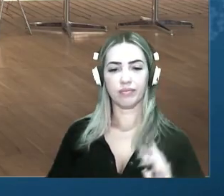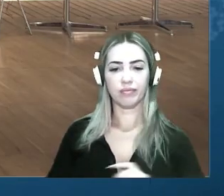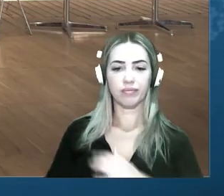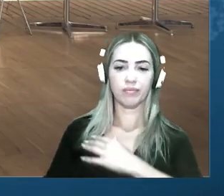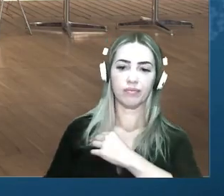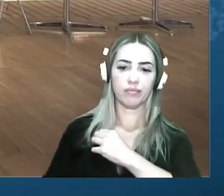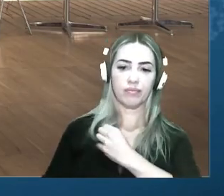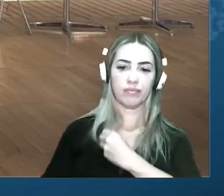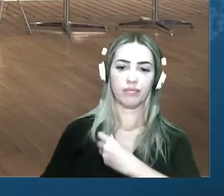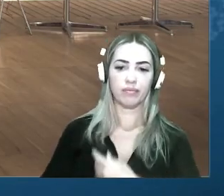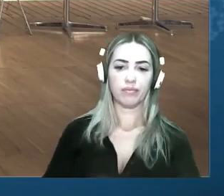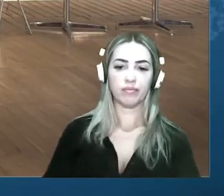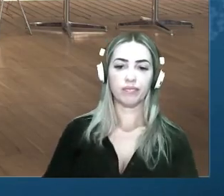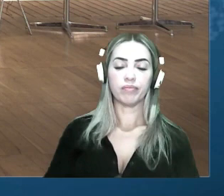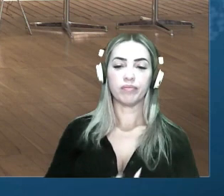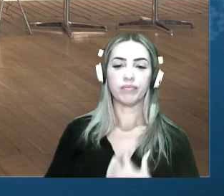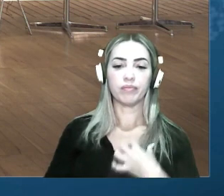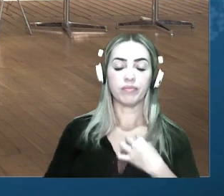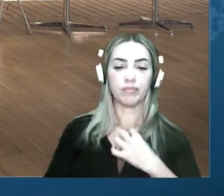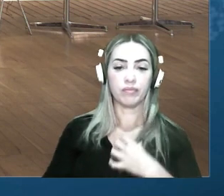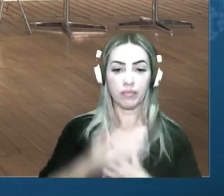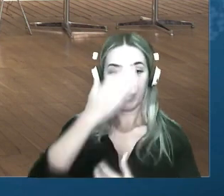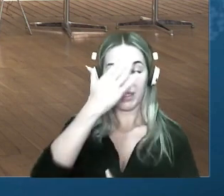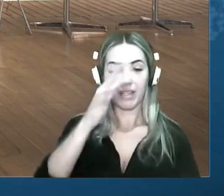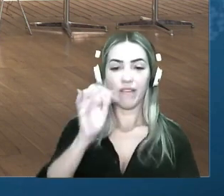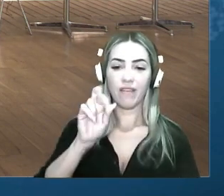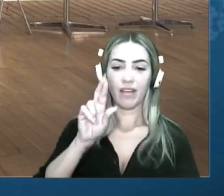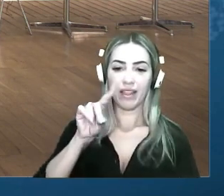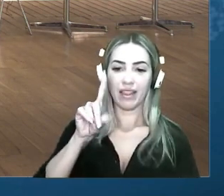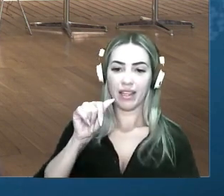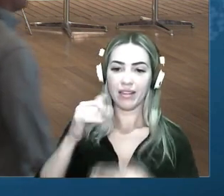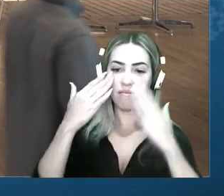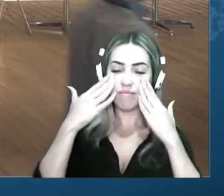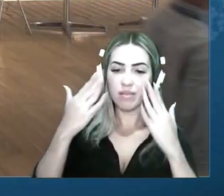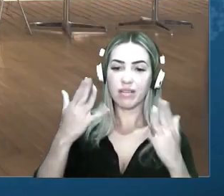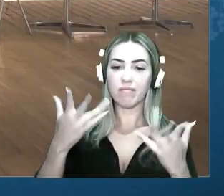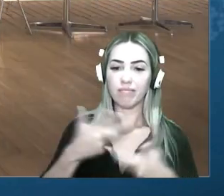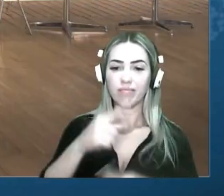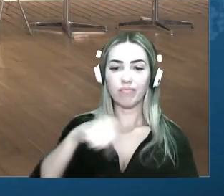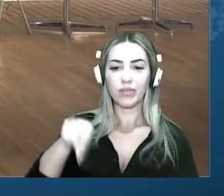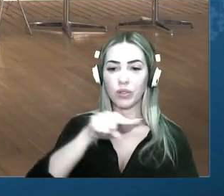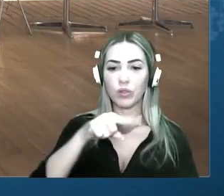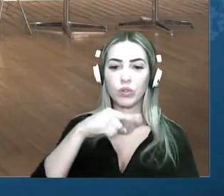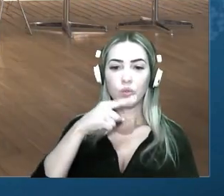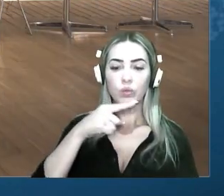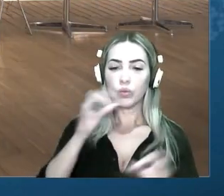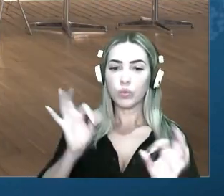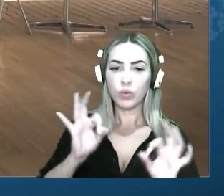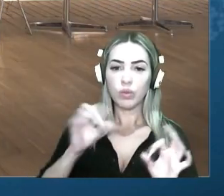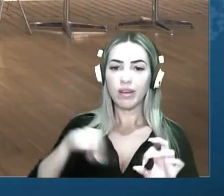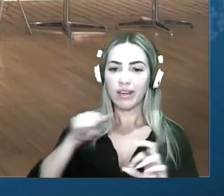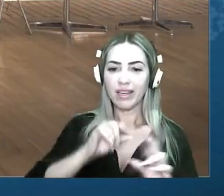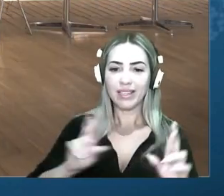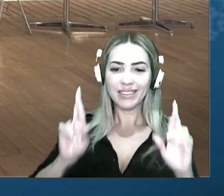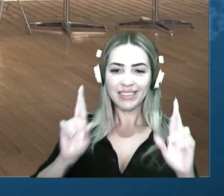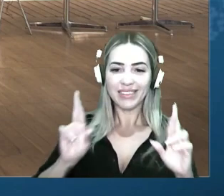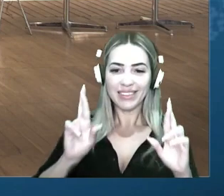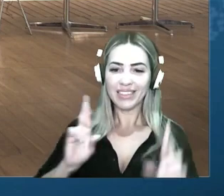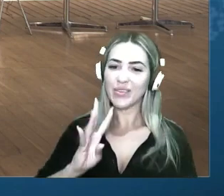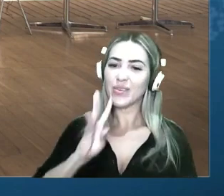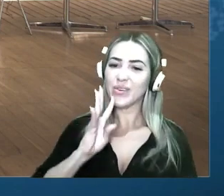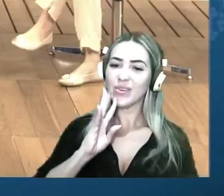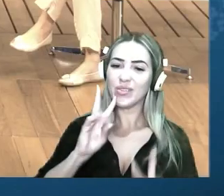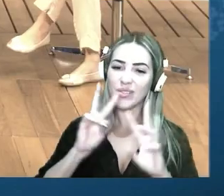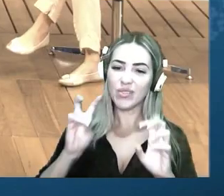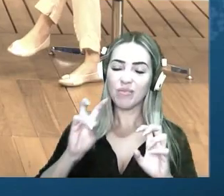Muito obrigada, Fernanda, pela apresentação, que estavam todos, sem dúvida nenhuma, com uma enorme expectativa de conhecer, sobretudo pelo número